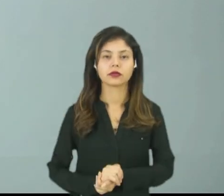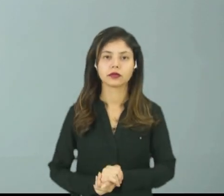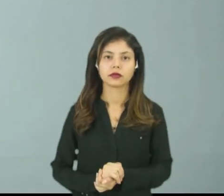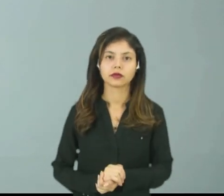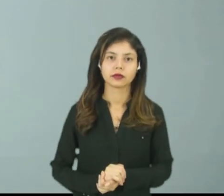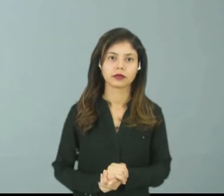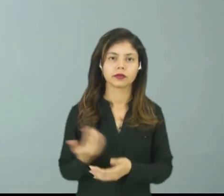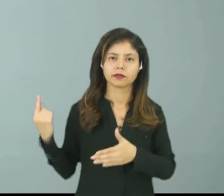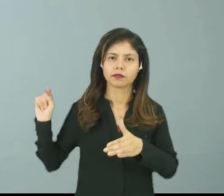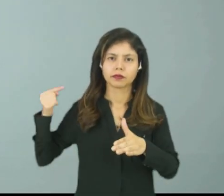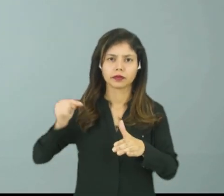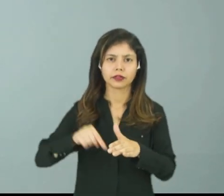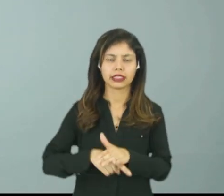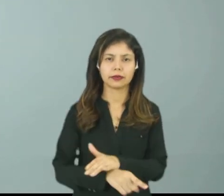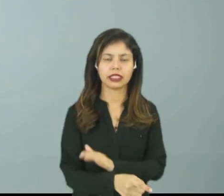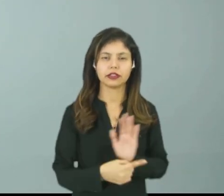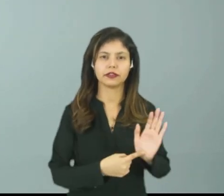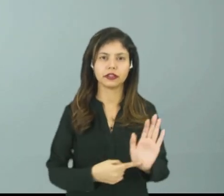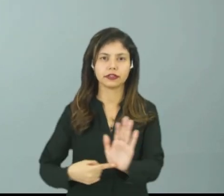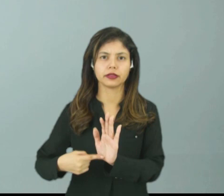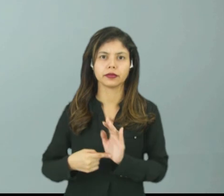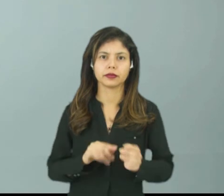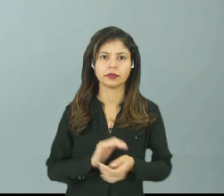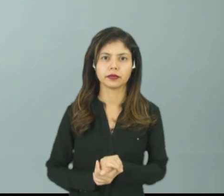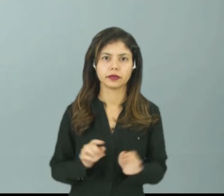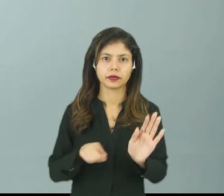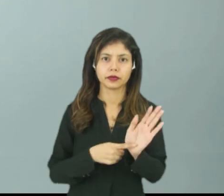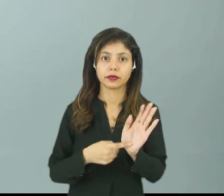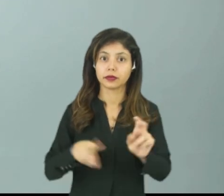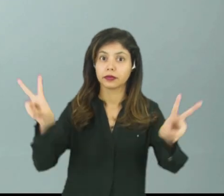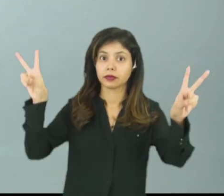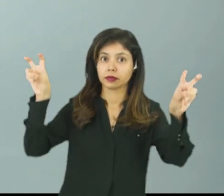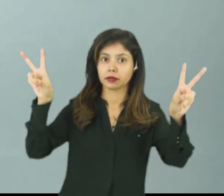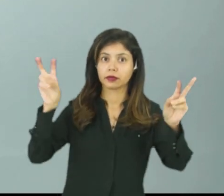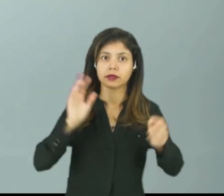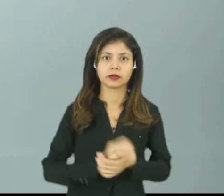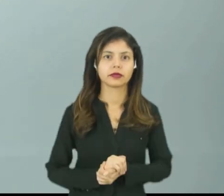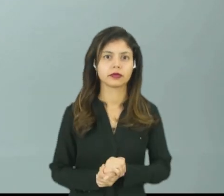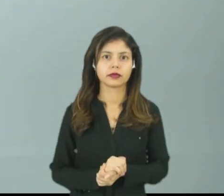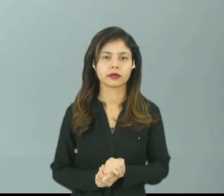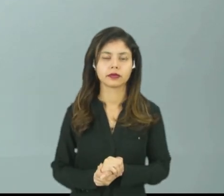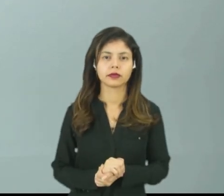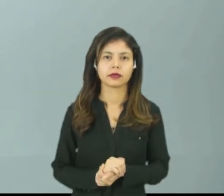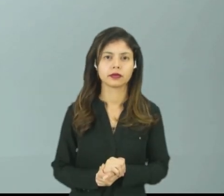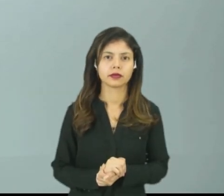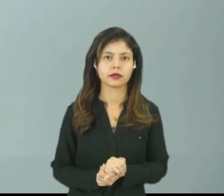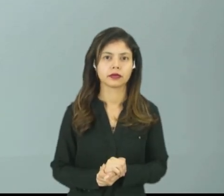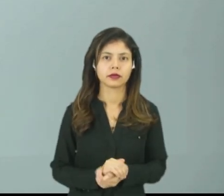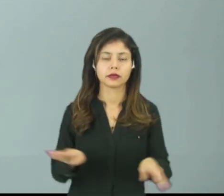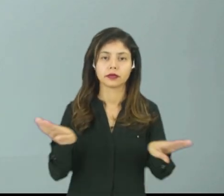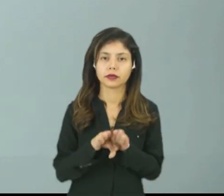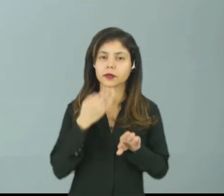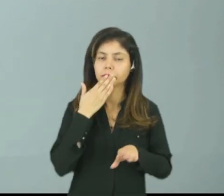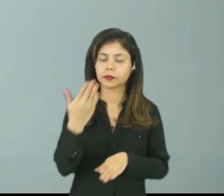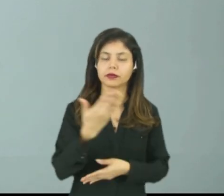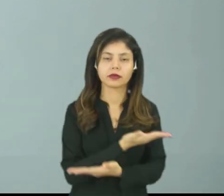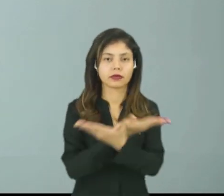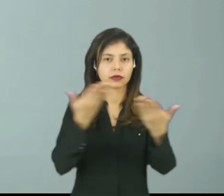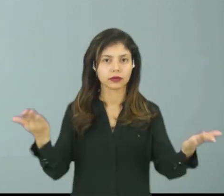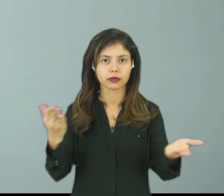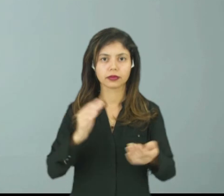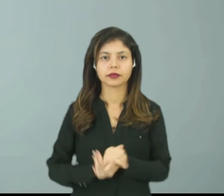estamos adentrando nesse novo tema, que é sistemas lineares, e eu peço a vocês